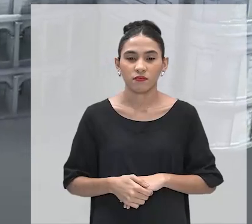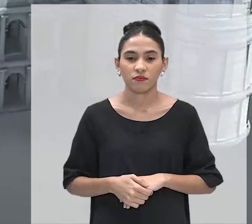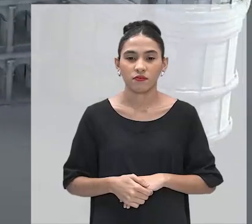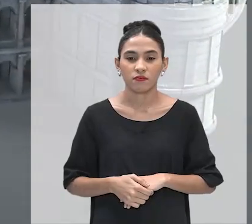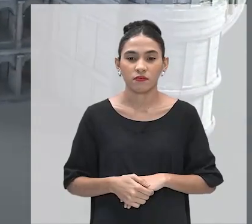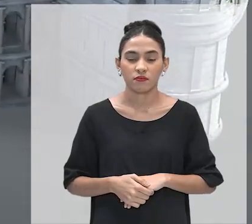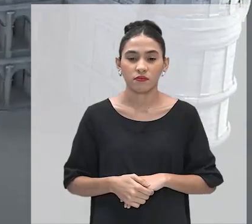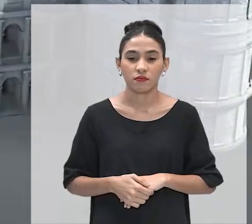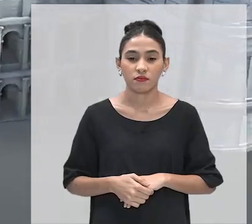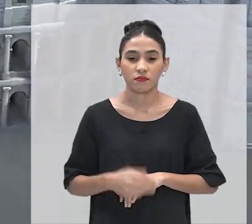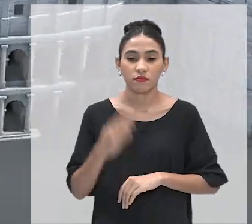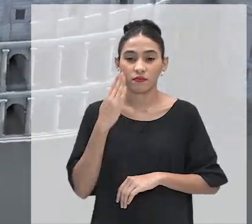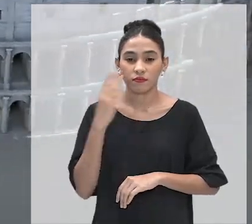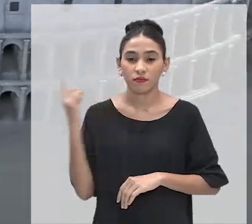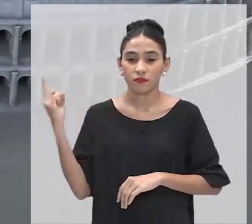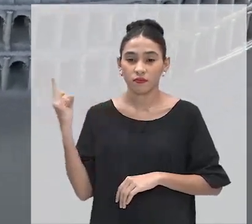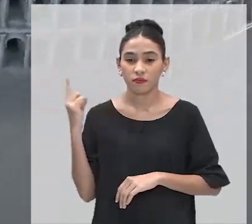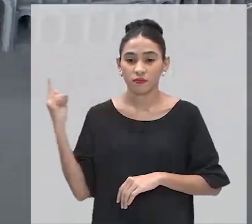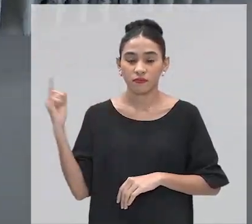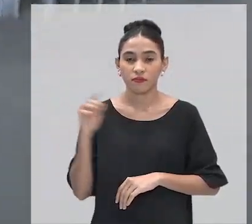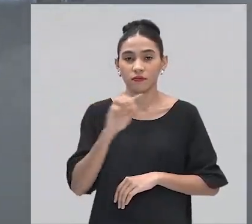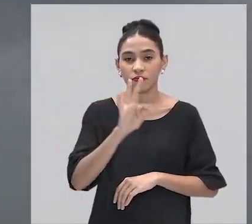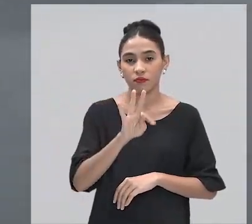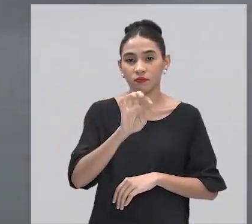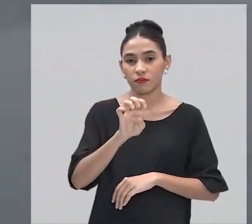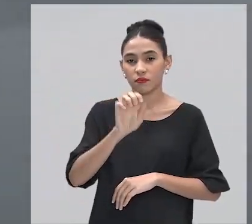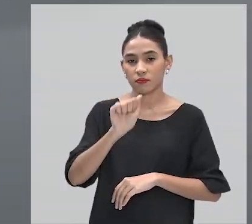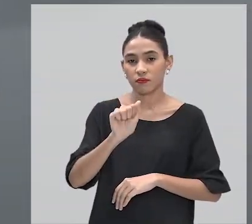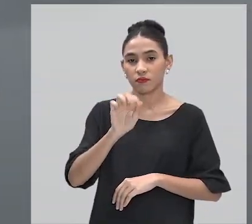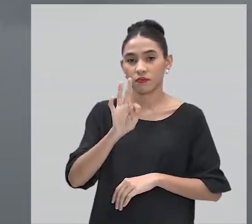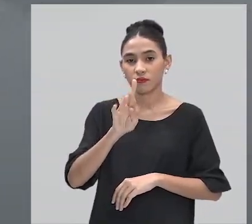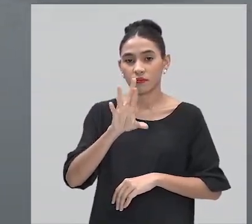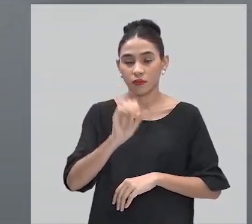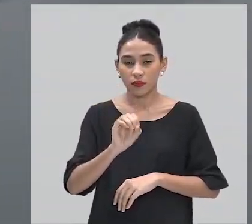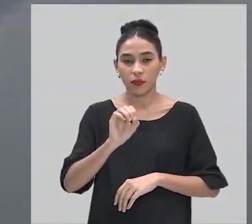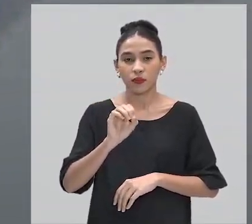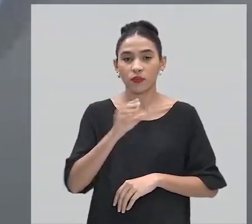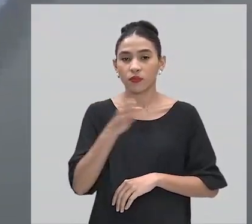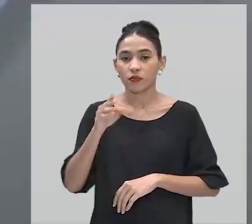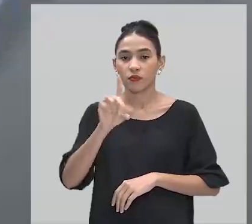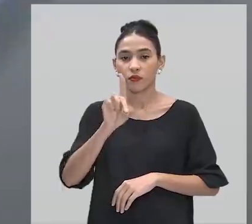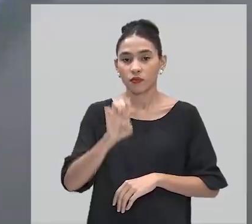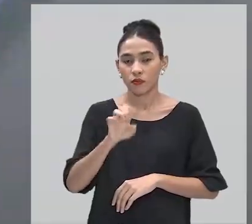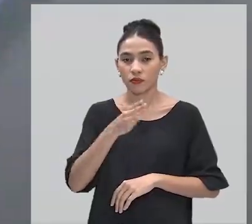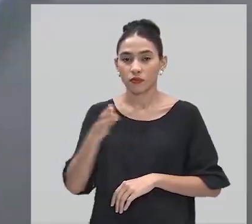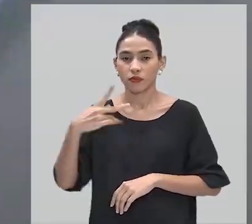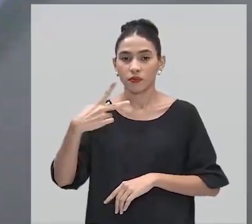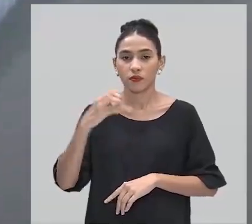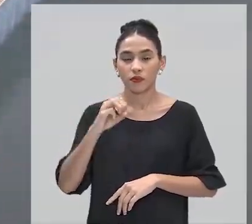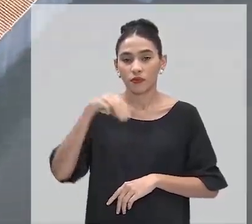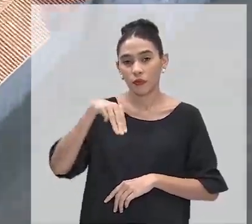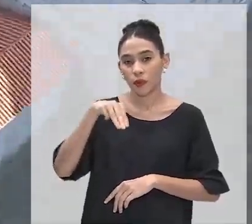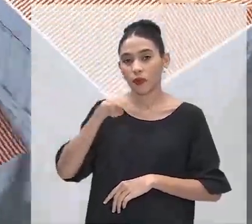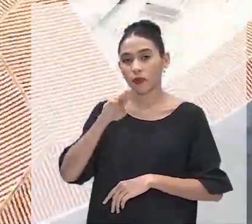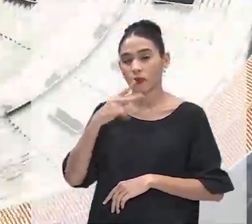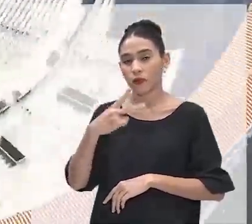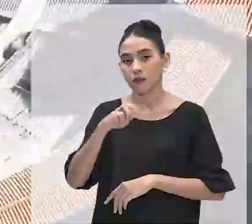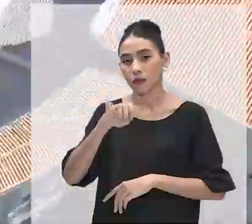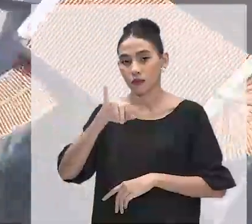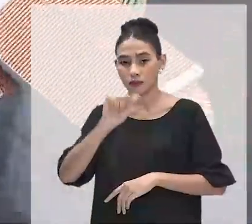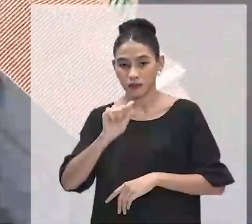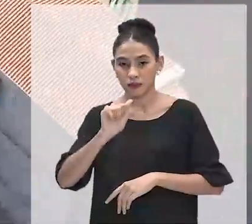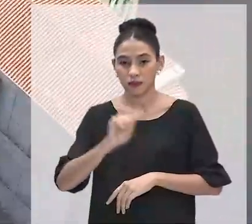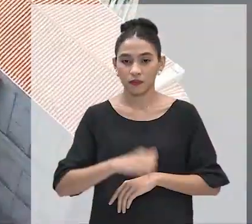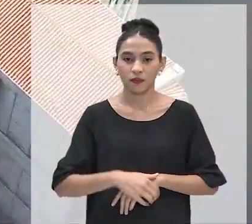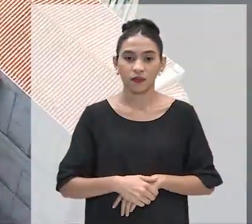esse era o teatro de Pompeia, feito de uma maquete. Aqui era o jardim, que vocês estão vendo. O teatro